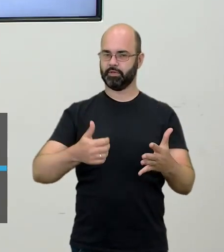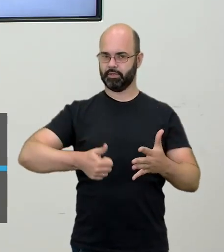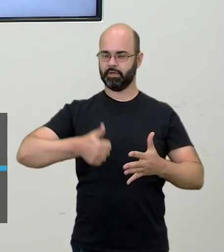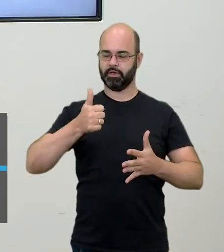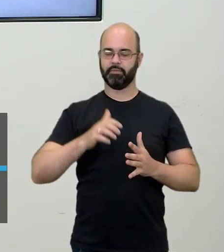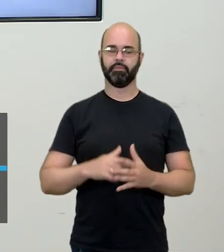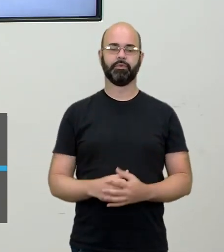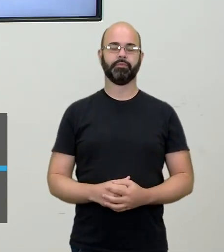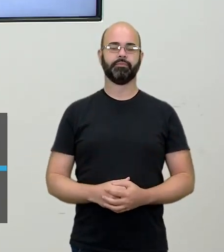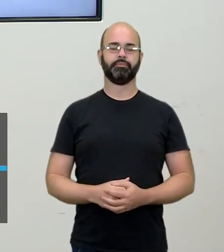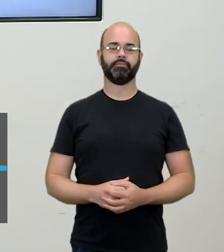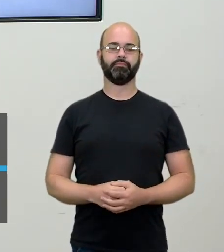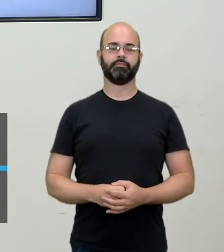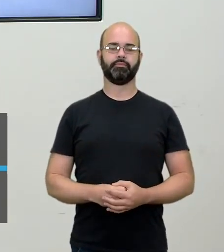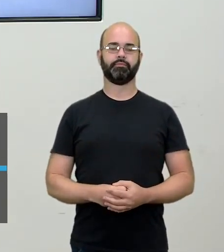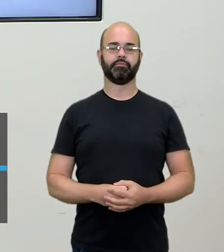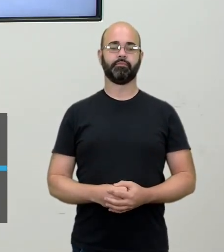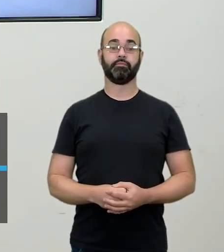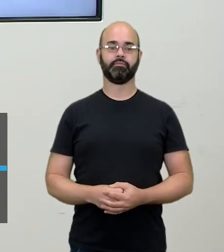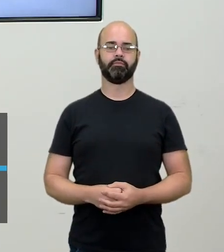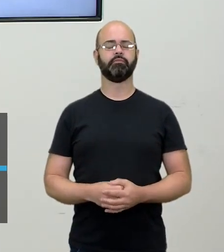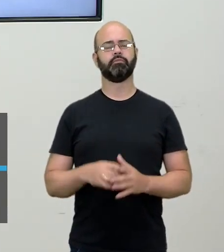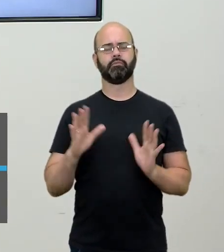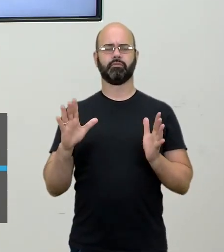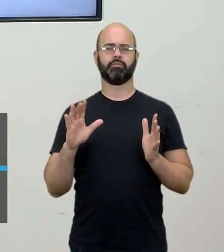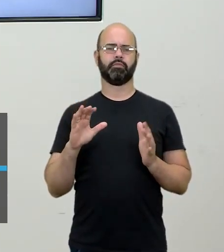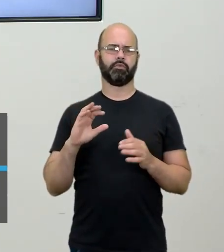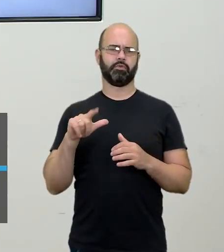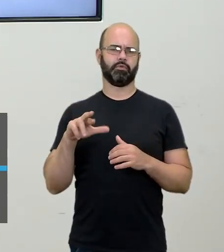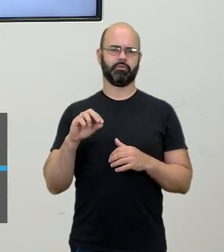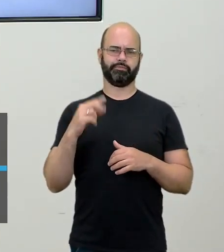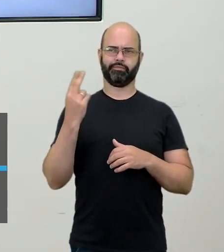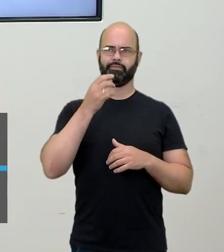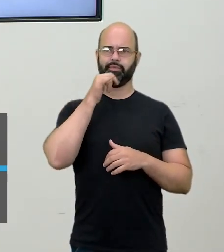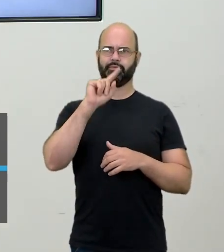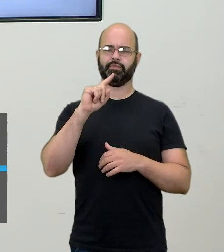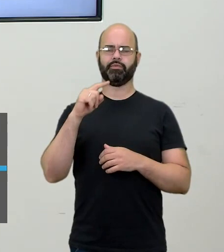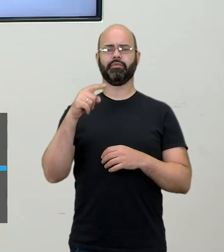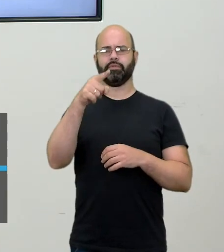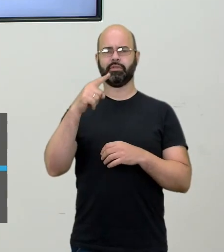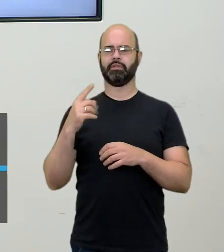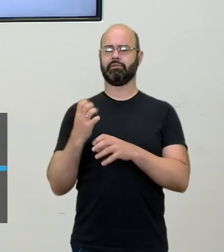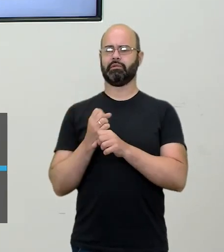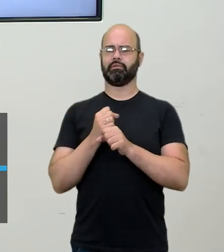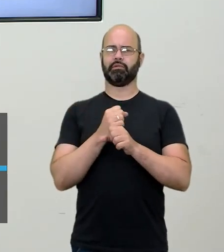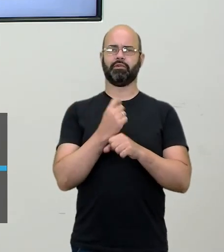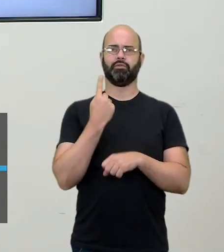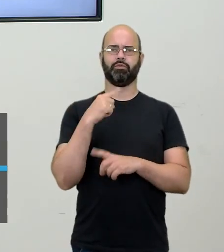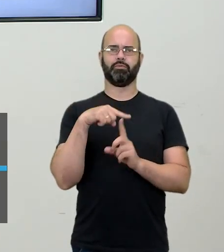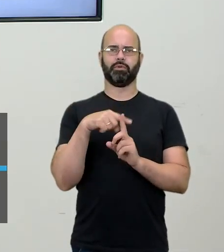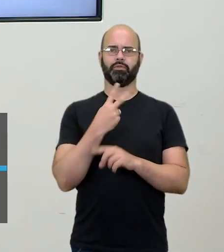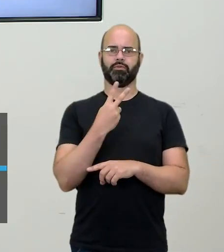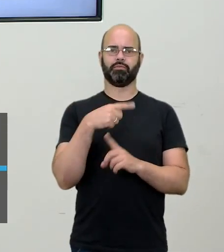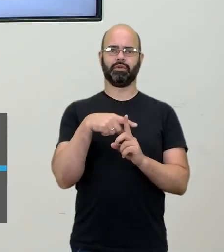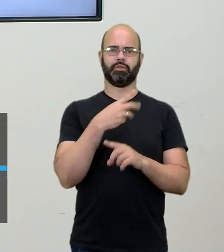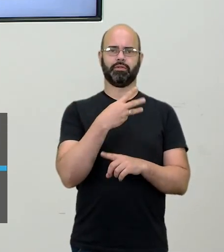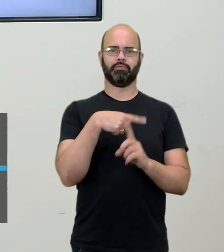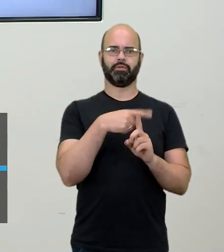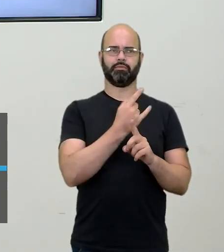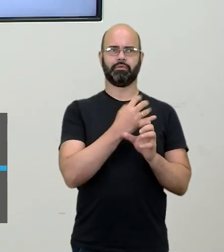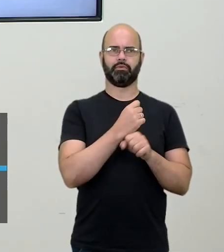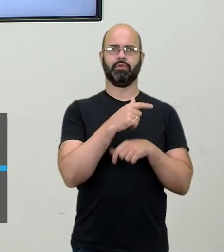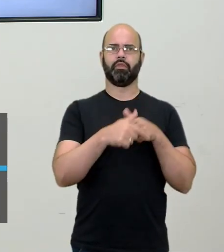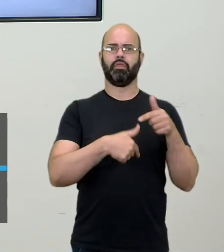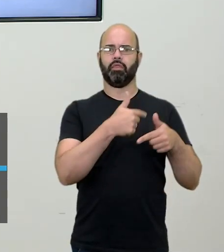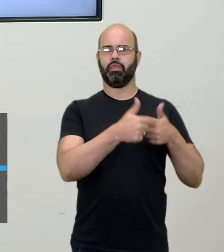que se some esses termos. Não tem condições de você ficar somando 1 mais 2 mais 3 e assim por diante, né?